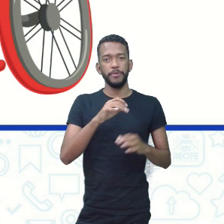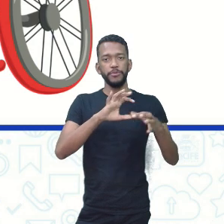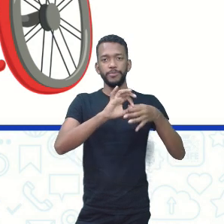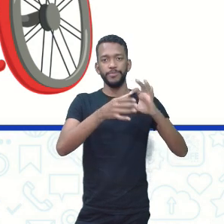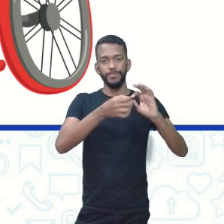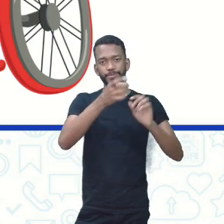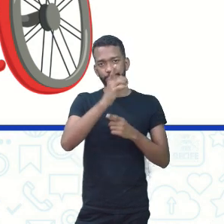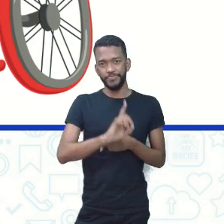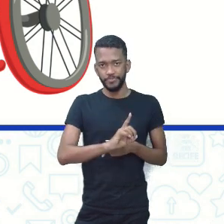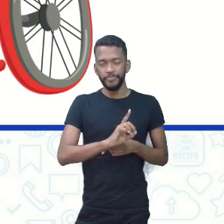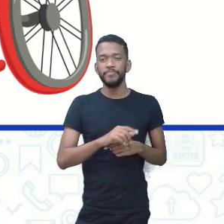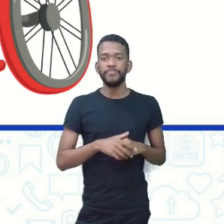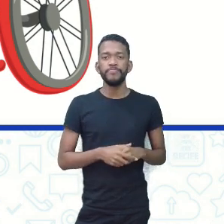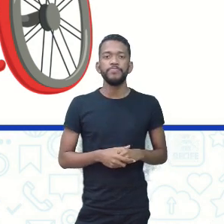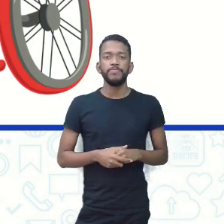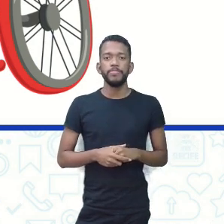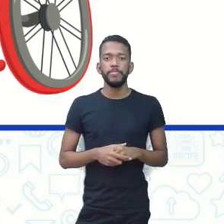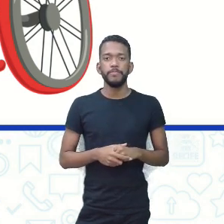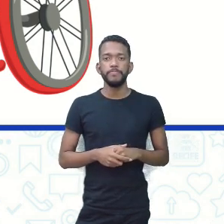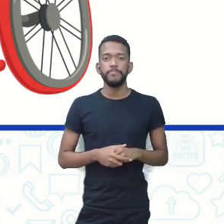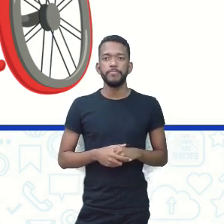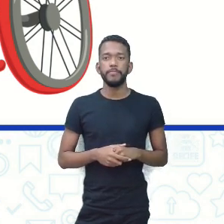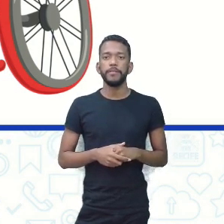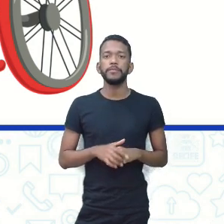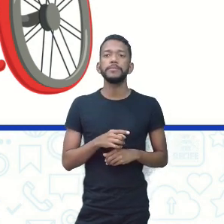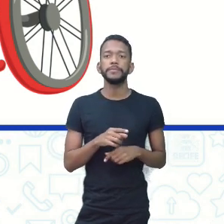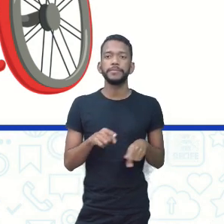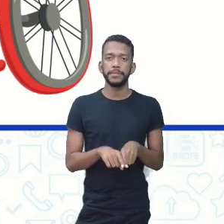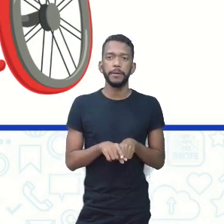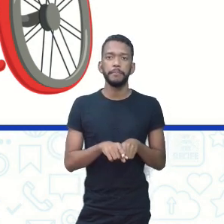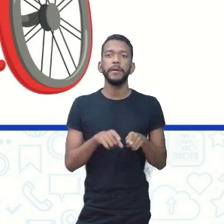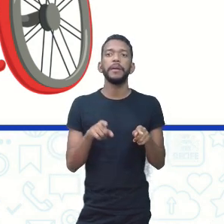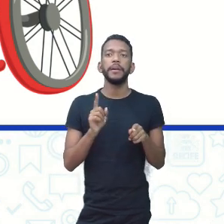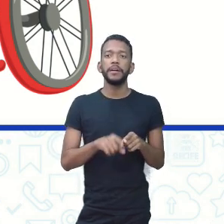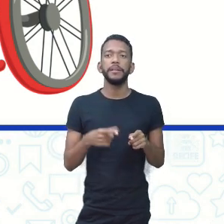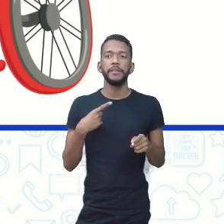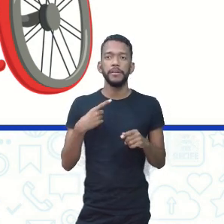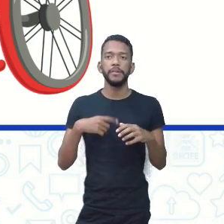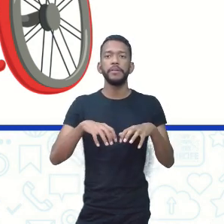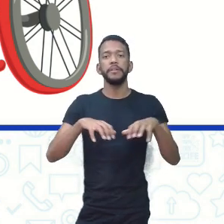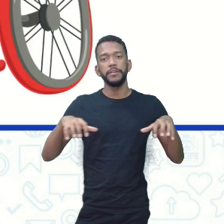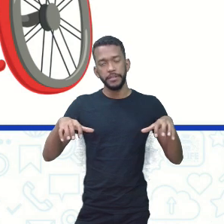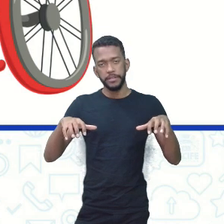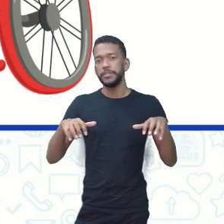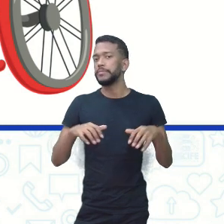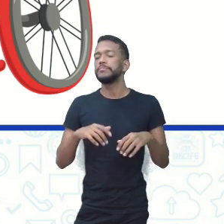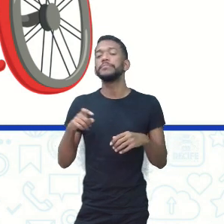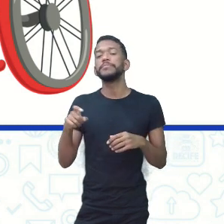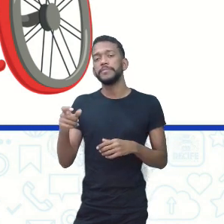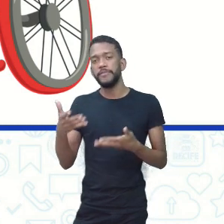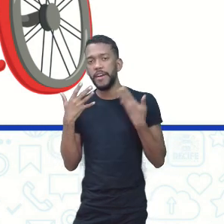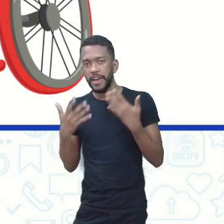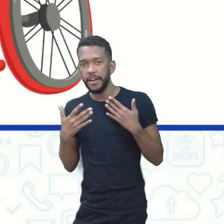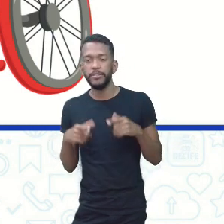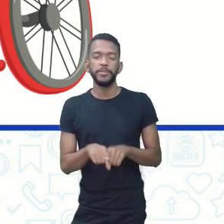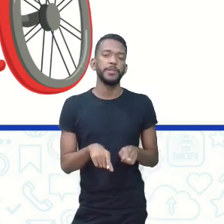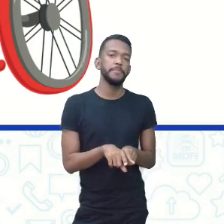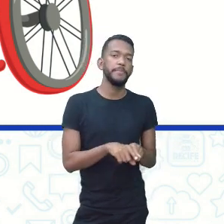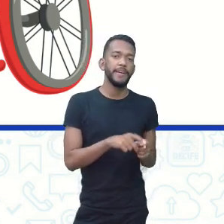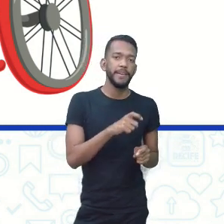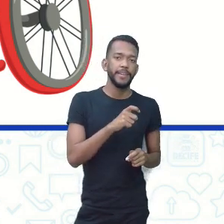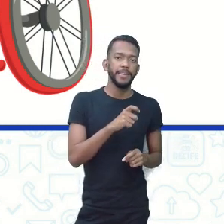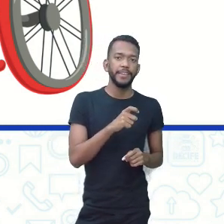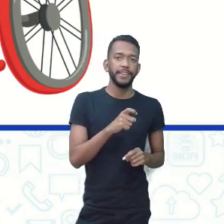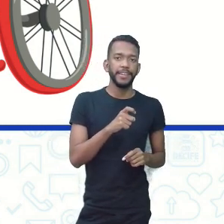aqui, né, os Jogos Paralímpicos. Eles também são separados entre Jogos de Verão e os Jogos de Inverno. E